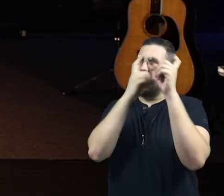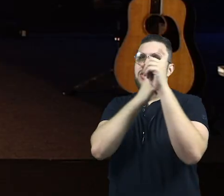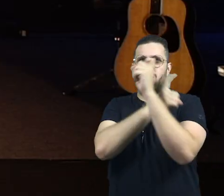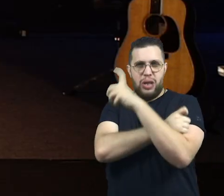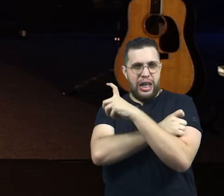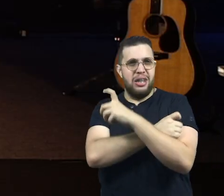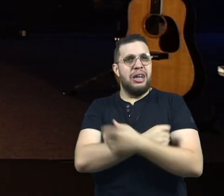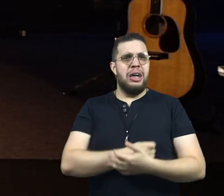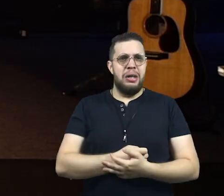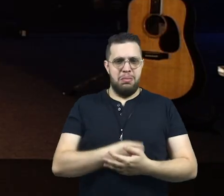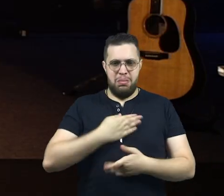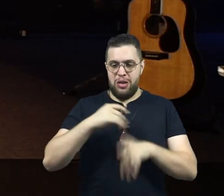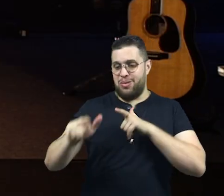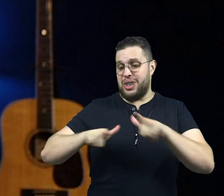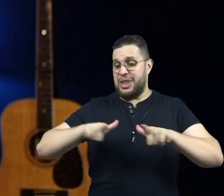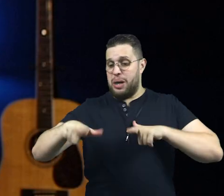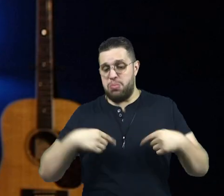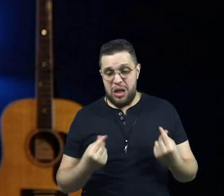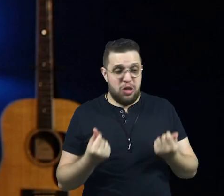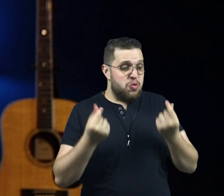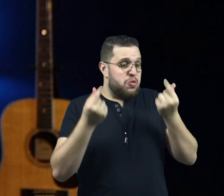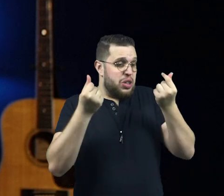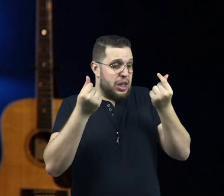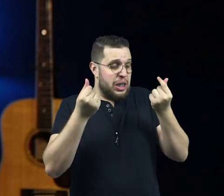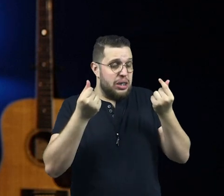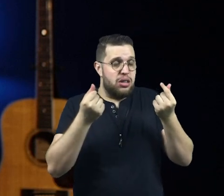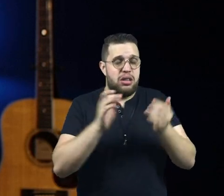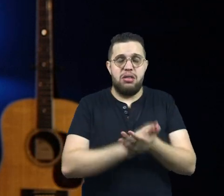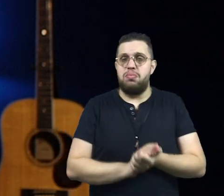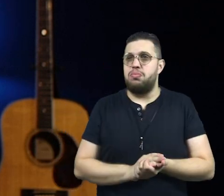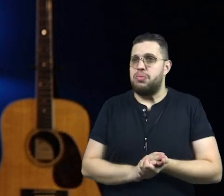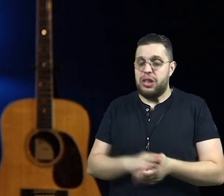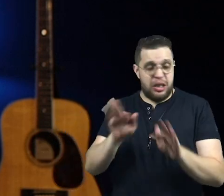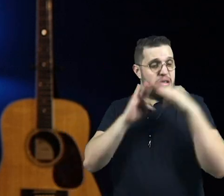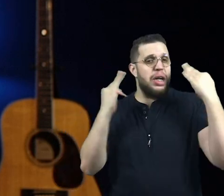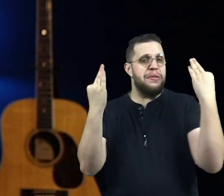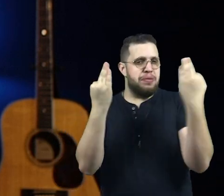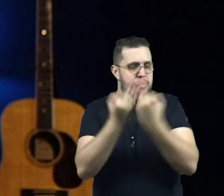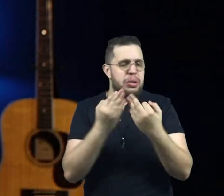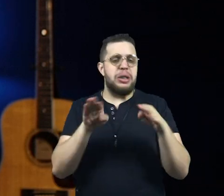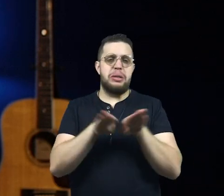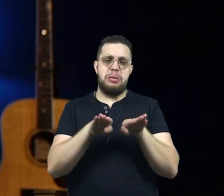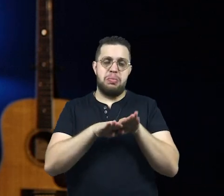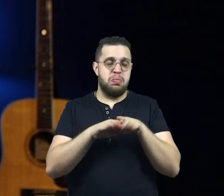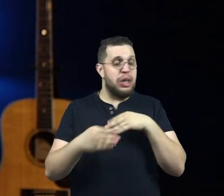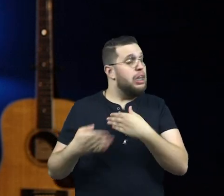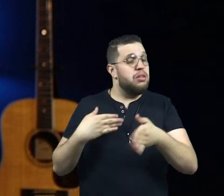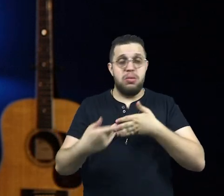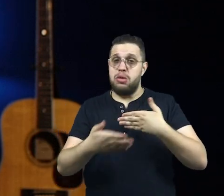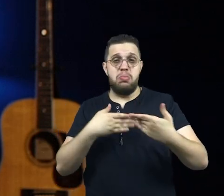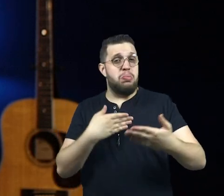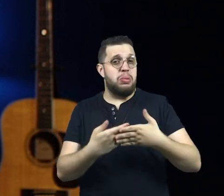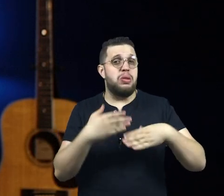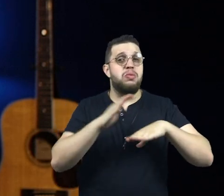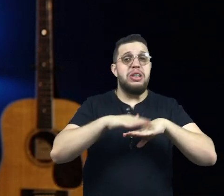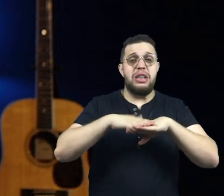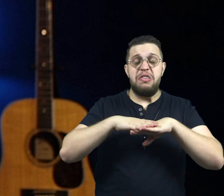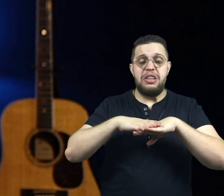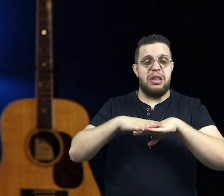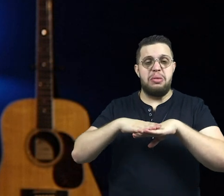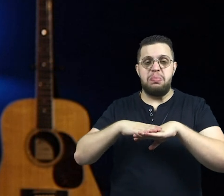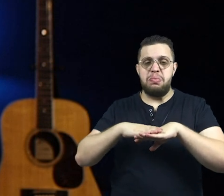atingem diretamente a questão financeira e a questão familiar, enfim, mas não importa o que você está